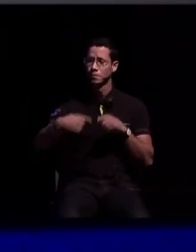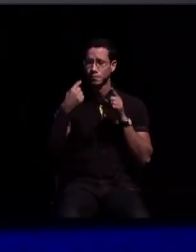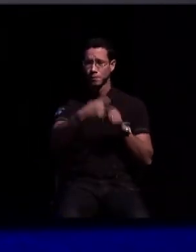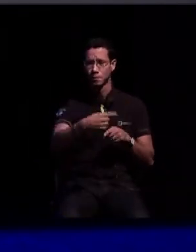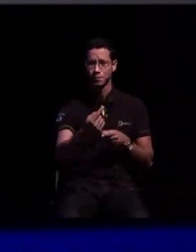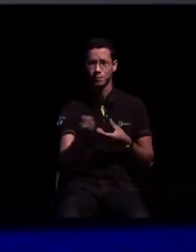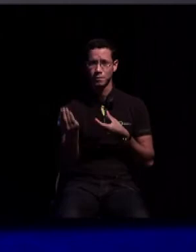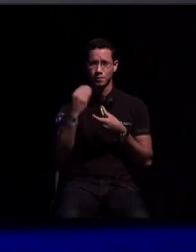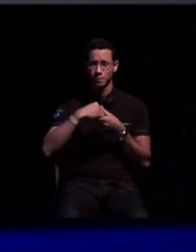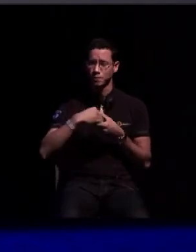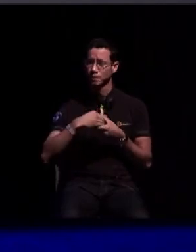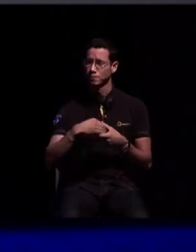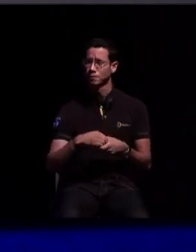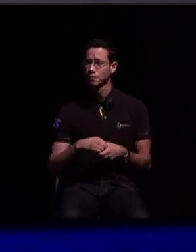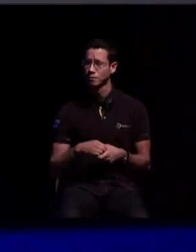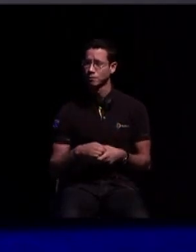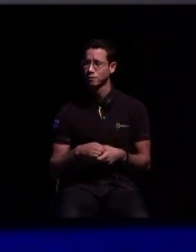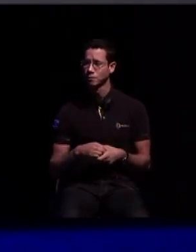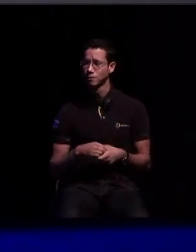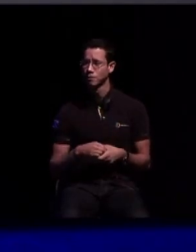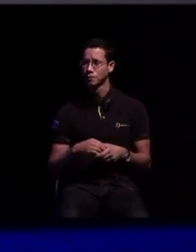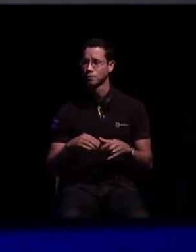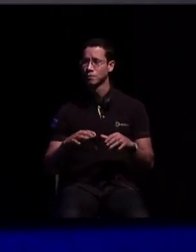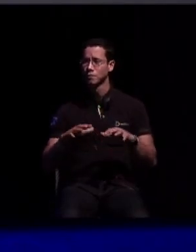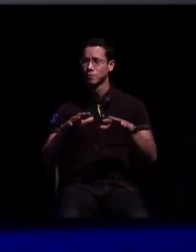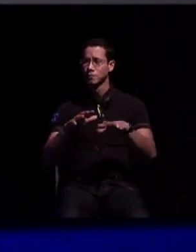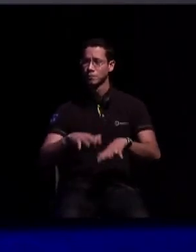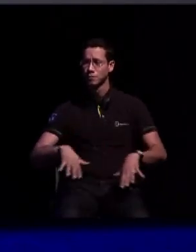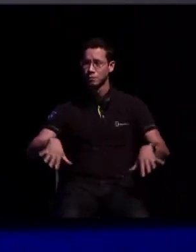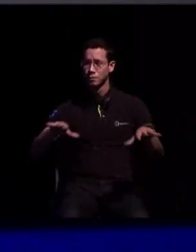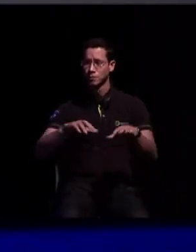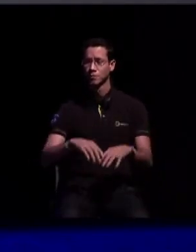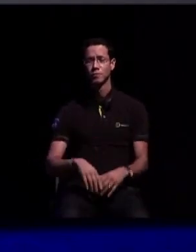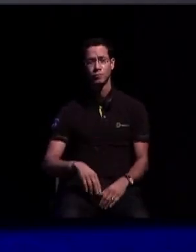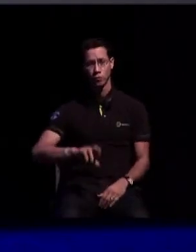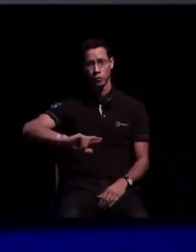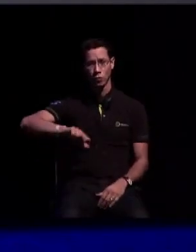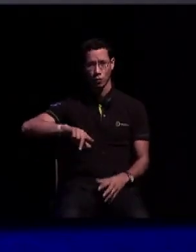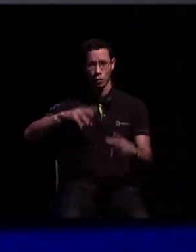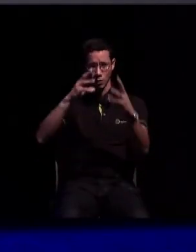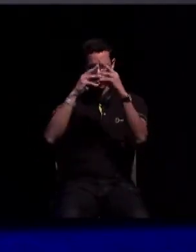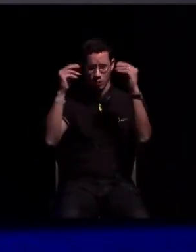no fundo, porque aí, obviamente, mercado e Estado não são abstrações